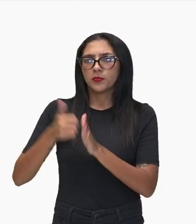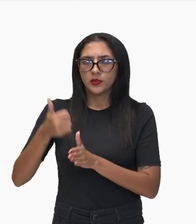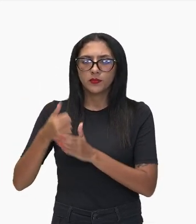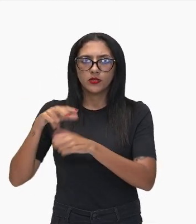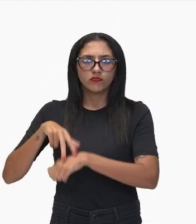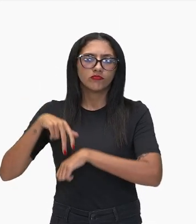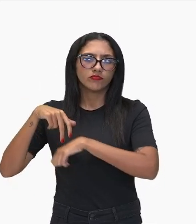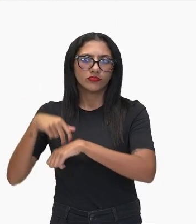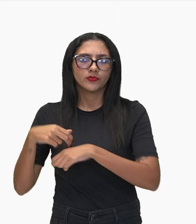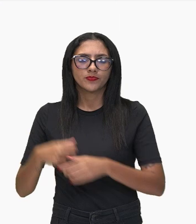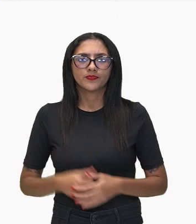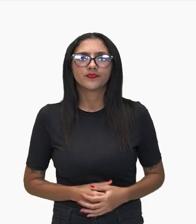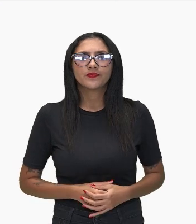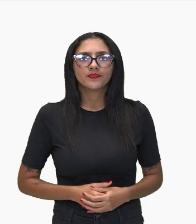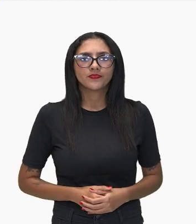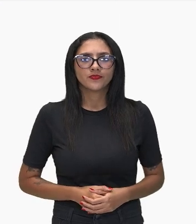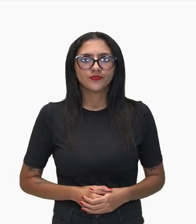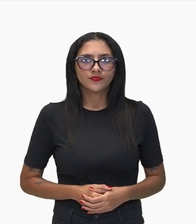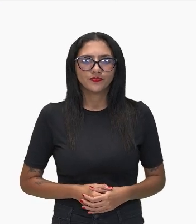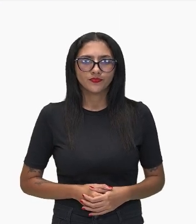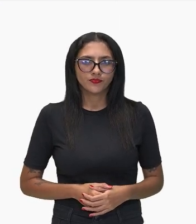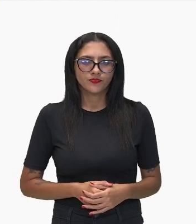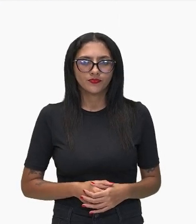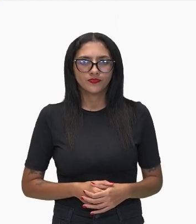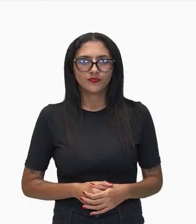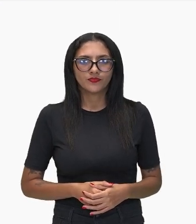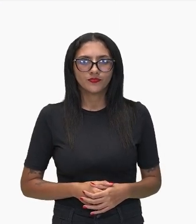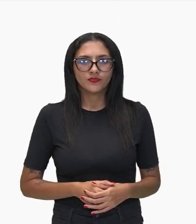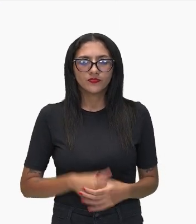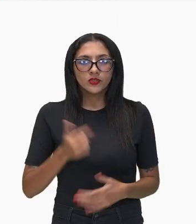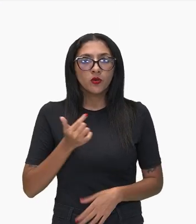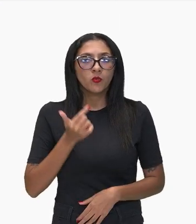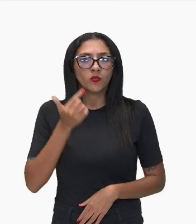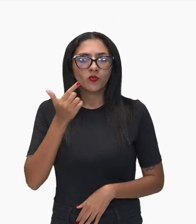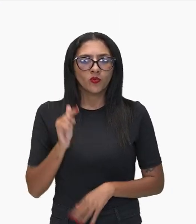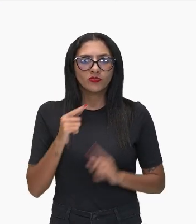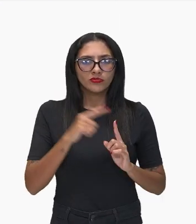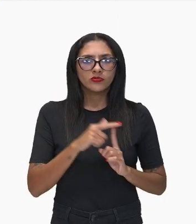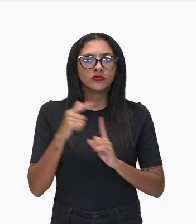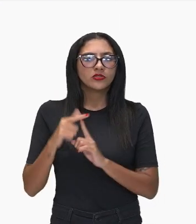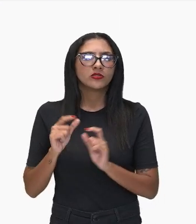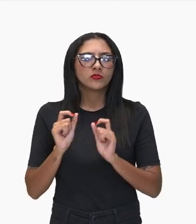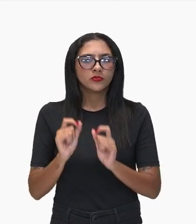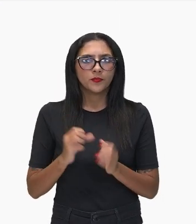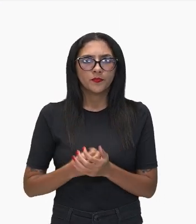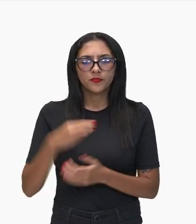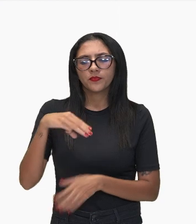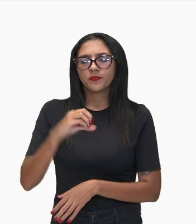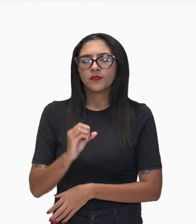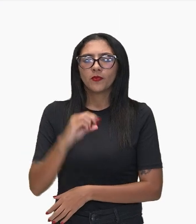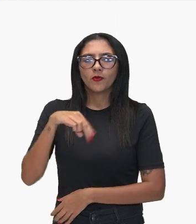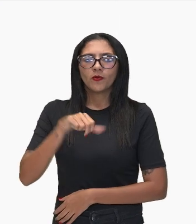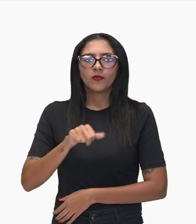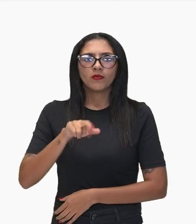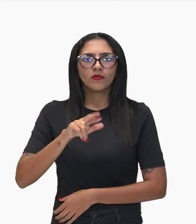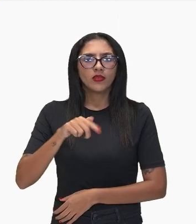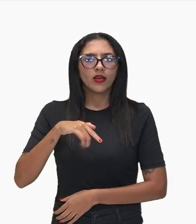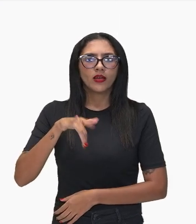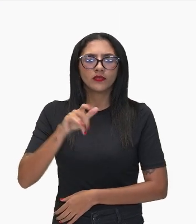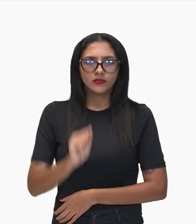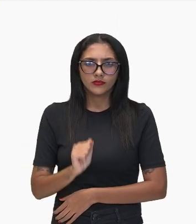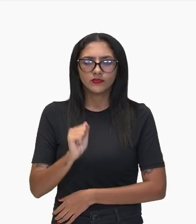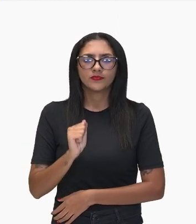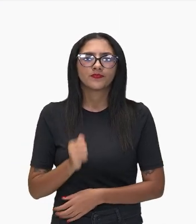primeiro-ministro. Outra forma de governo, né, que nós já citamos lá na frente, são as monarquias. E aí nós temos